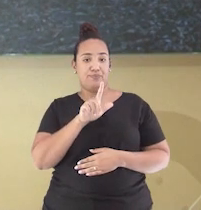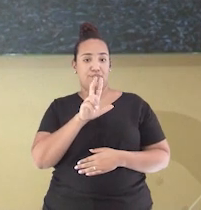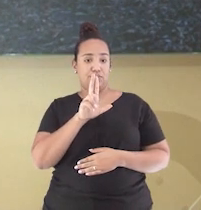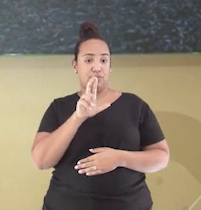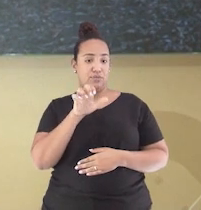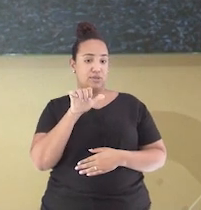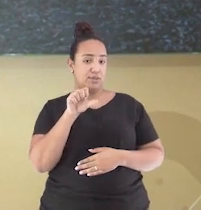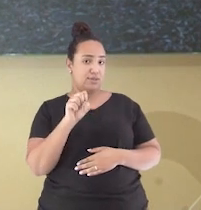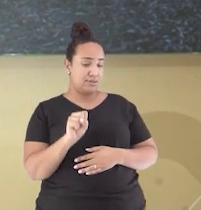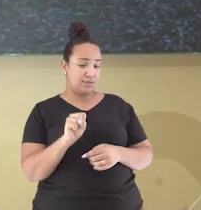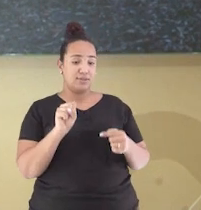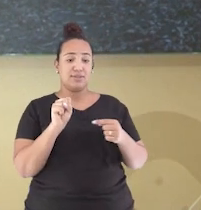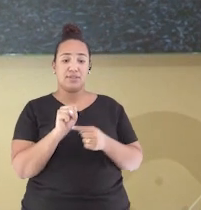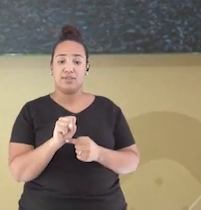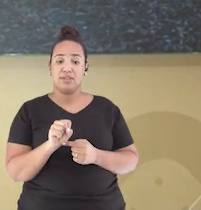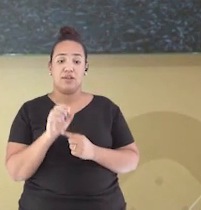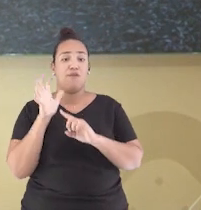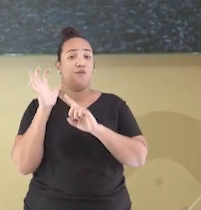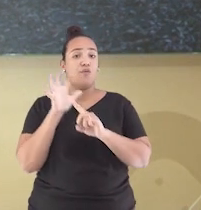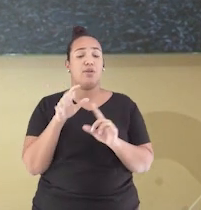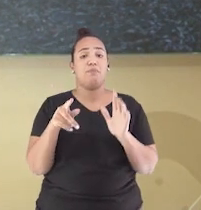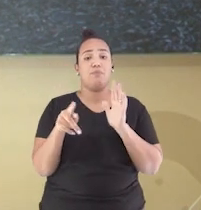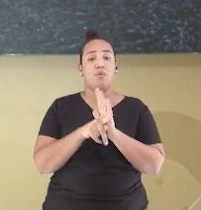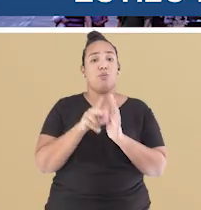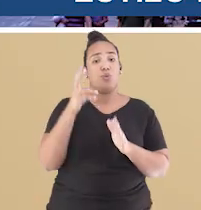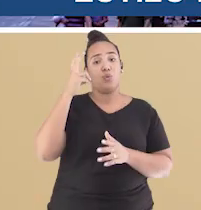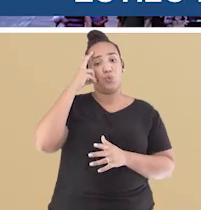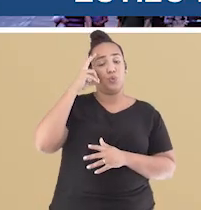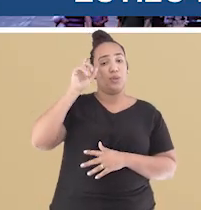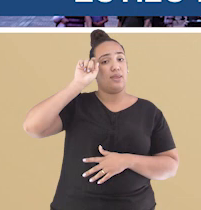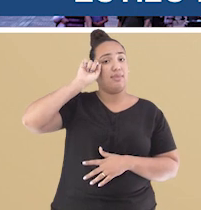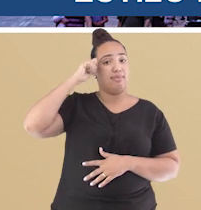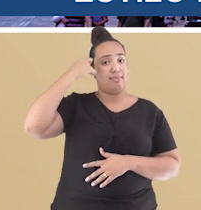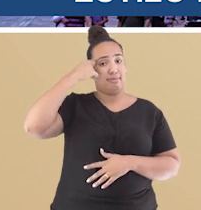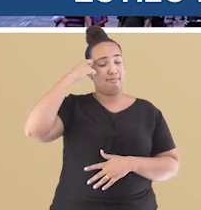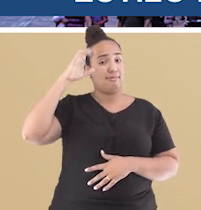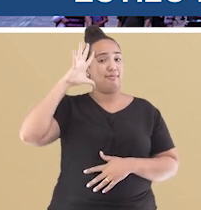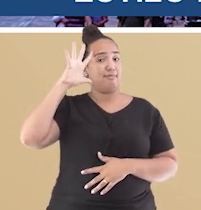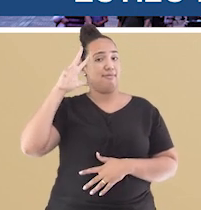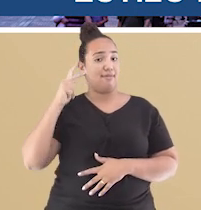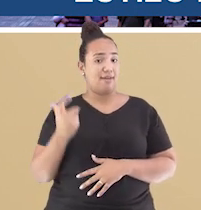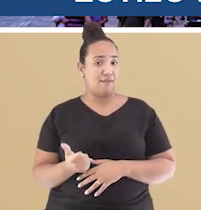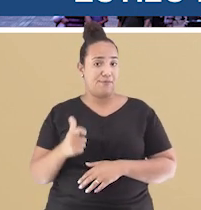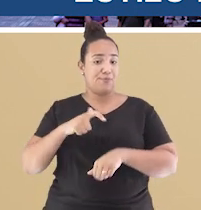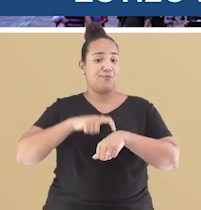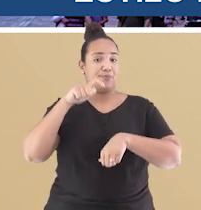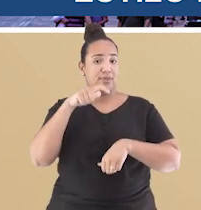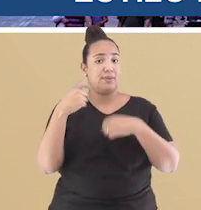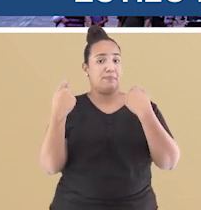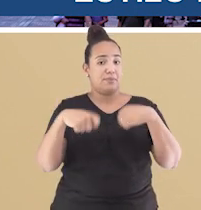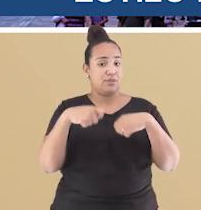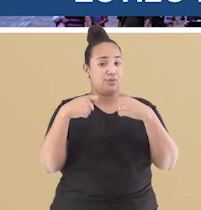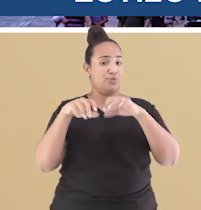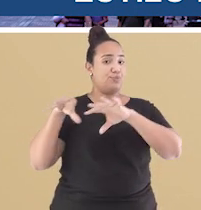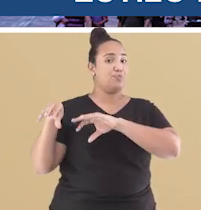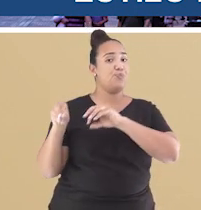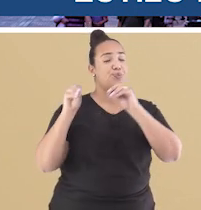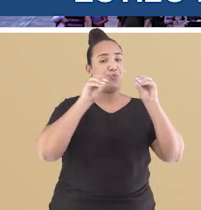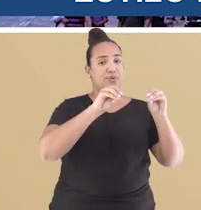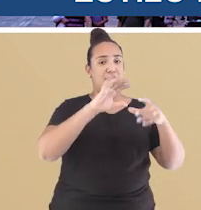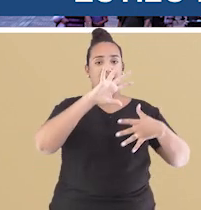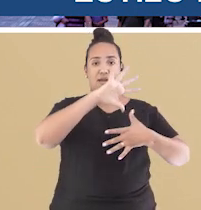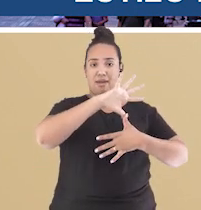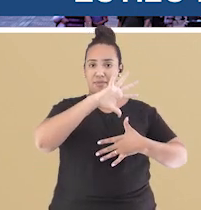quase tudo que ouvimos de música hoje, o blues. O blues tem total influência da cultura negra africana nessa